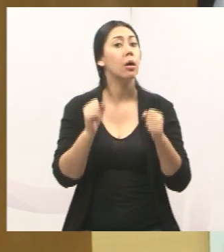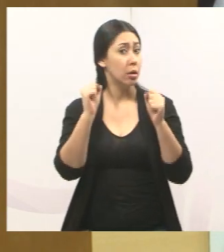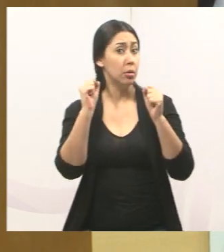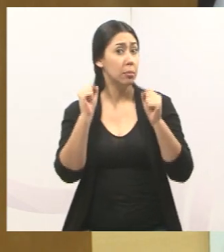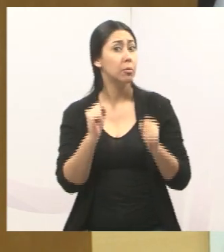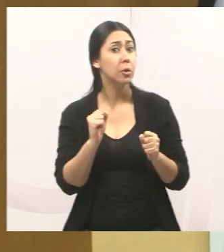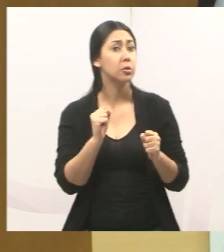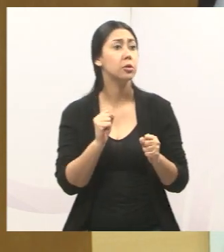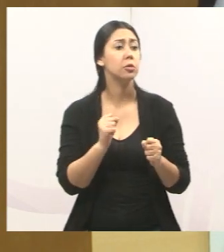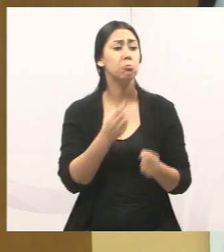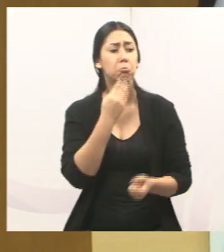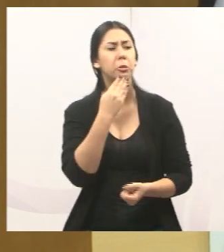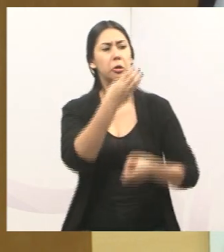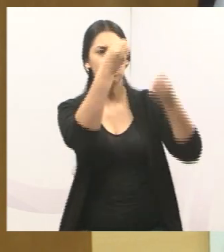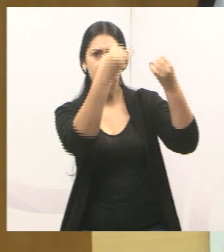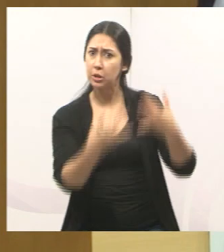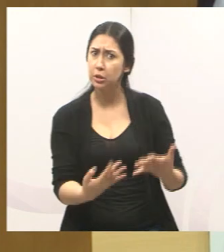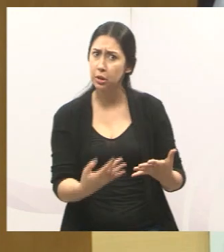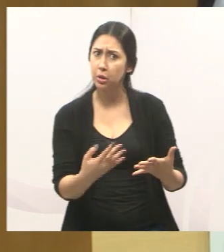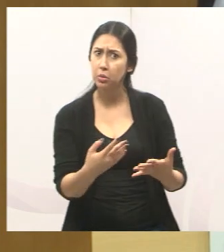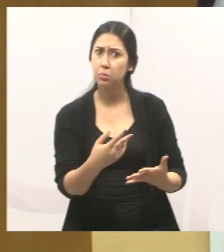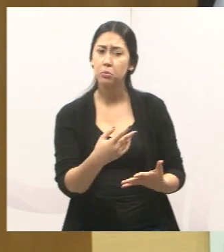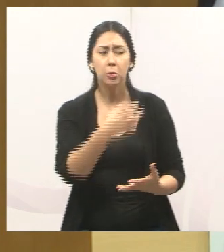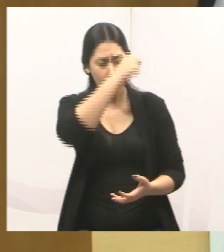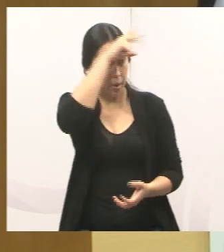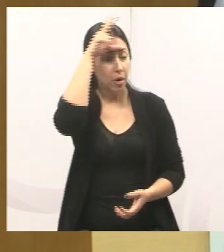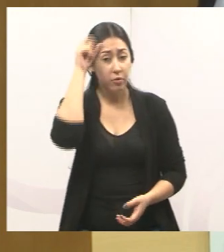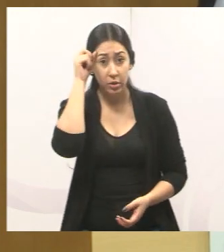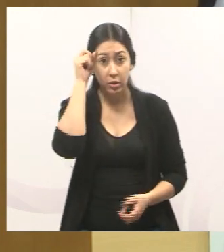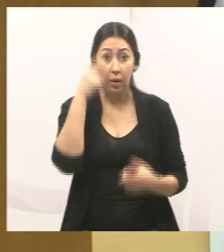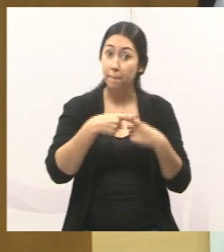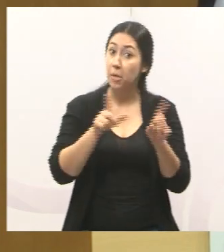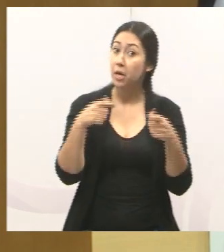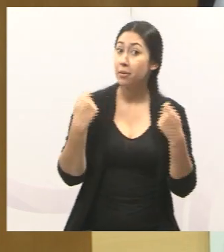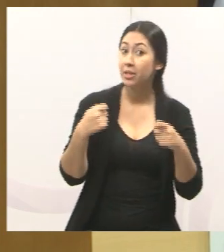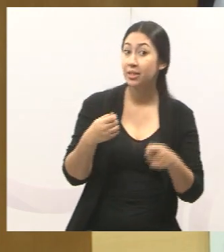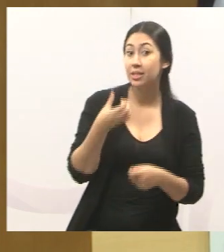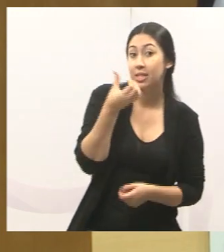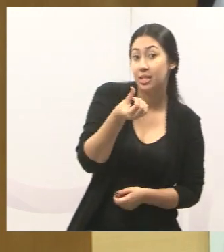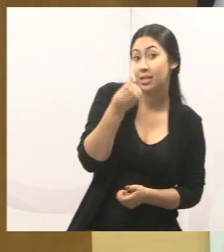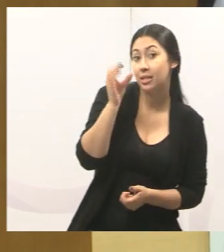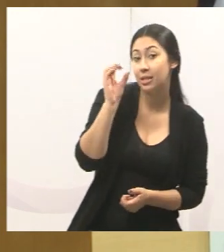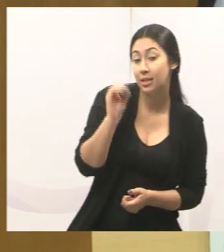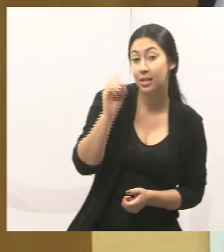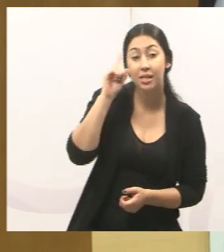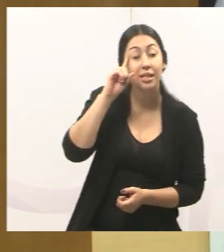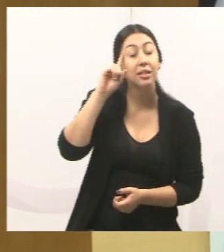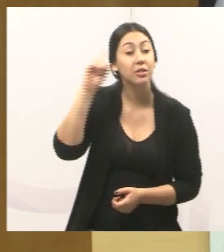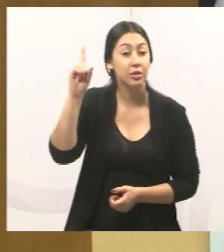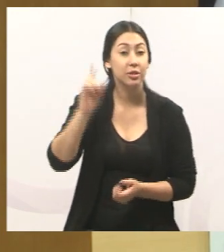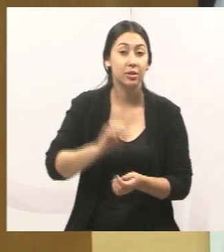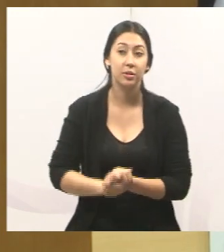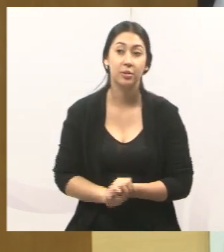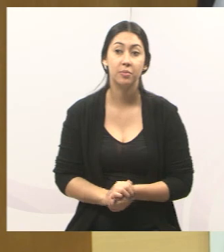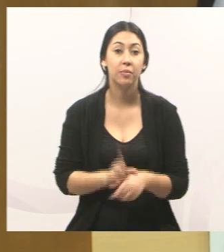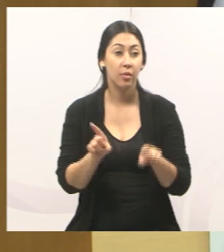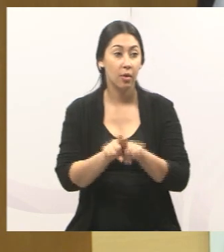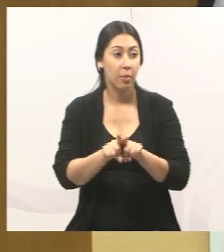julgar contas do prefeito, no prazo máximo de 60 dias contados da sua citação, sob o parecer de contas